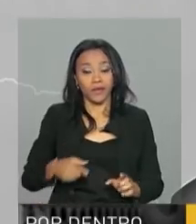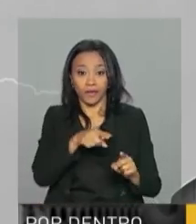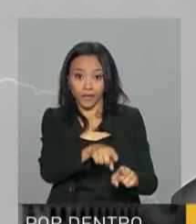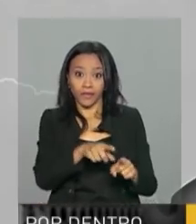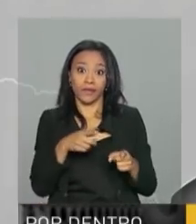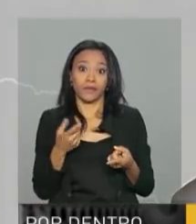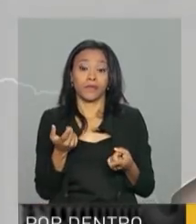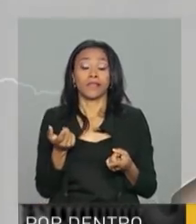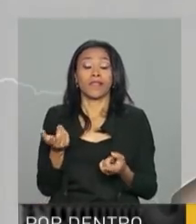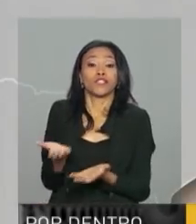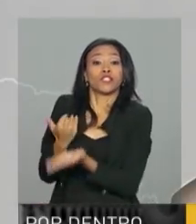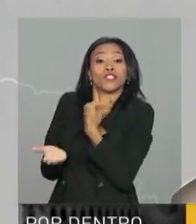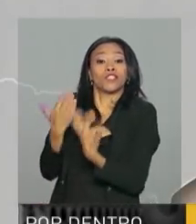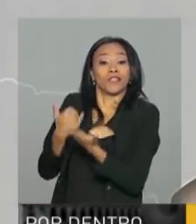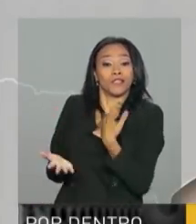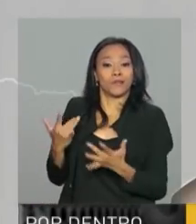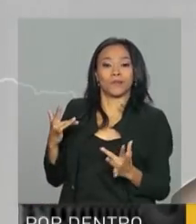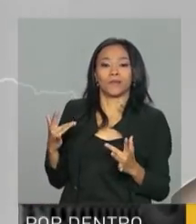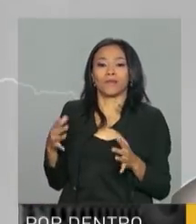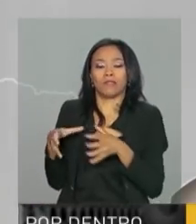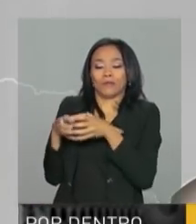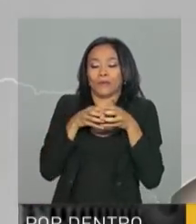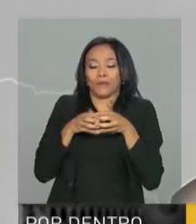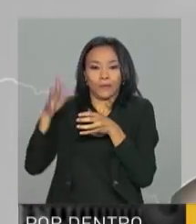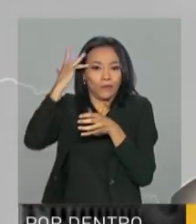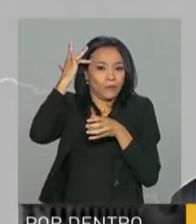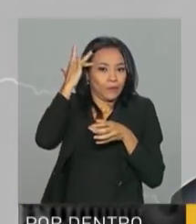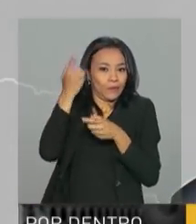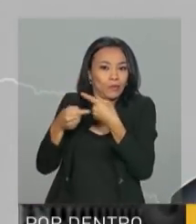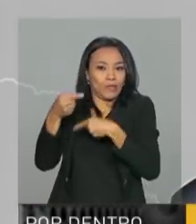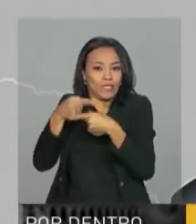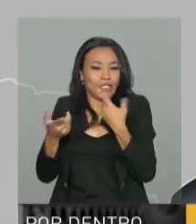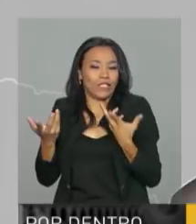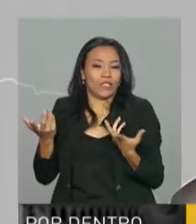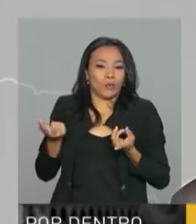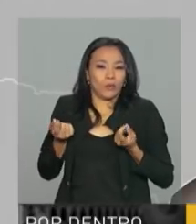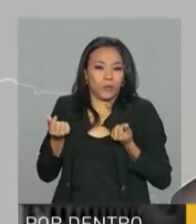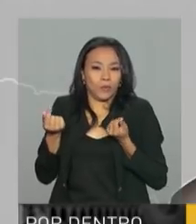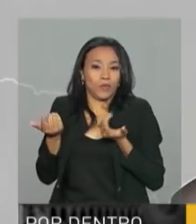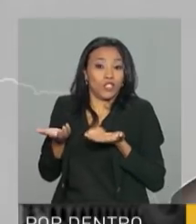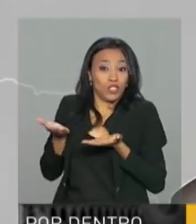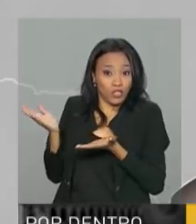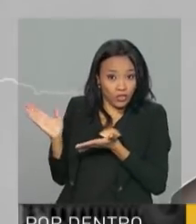dos políticos, de todo o staff em Brasília, do primeiro escalão, continuam